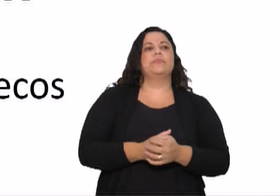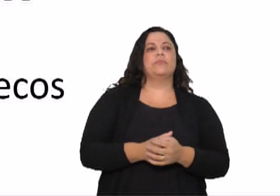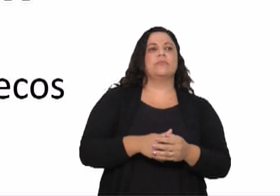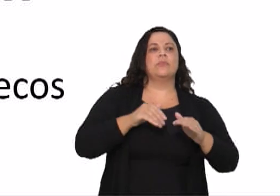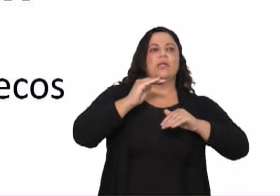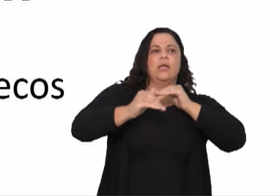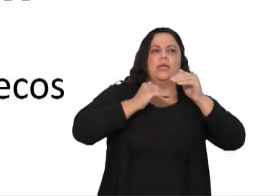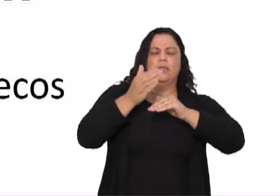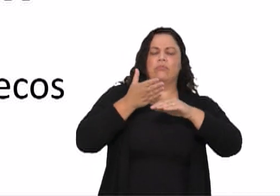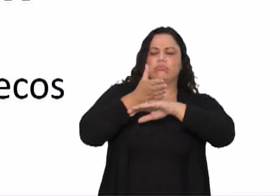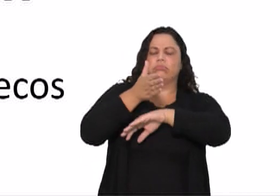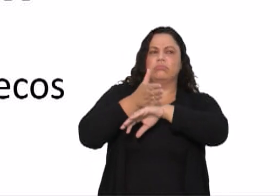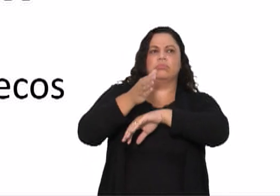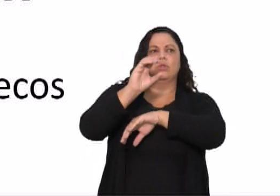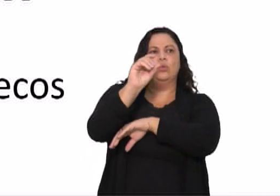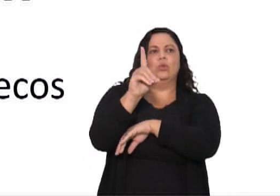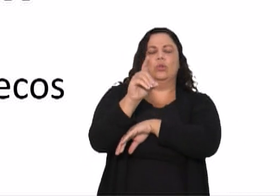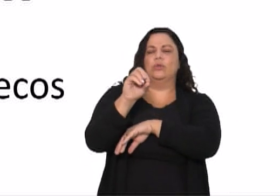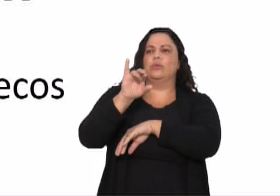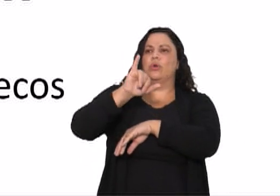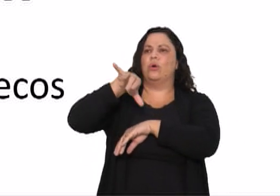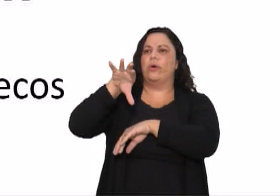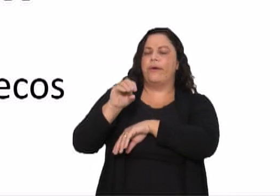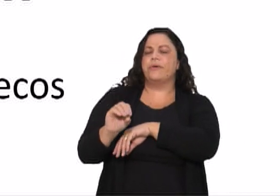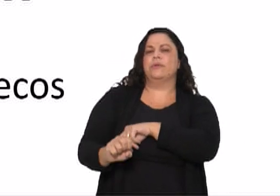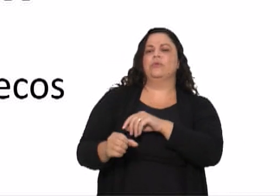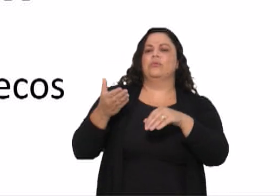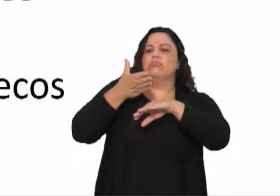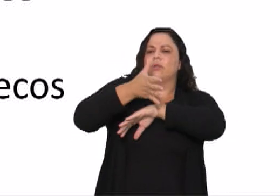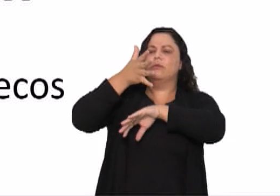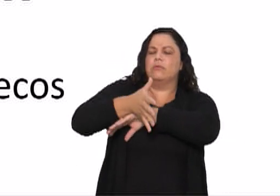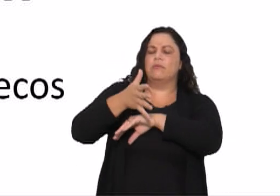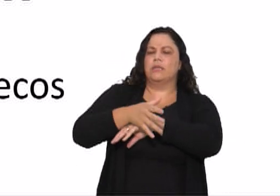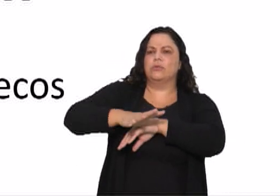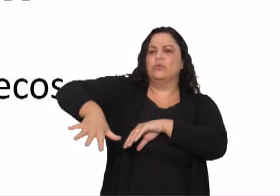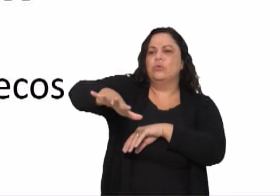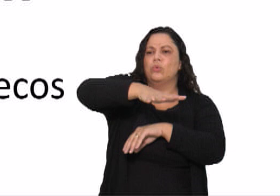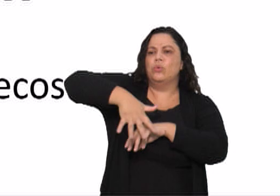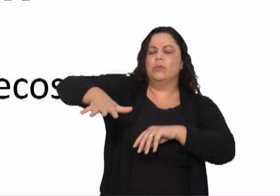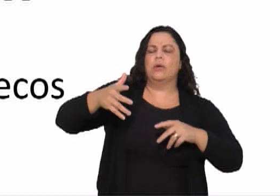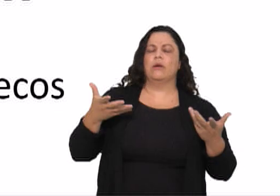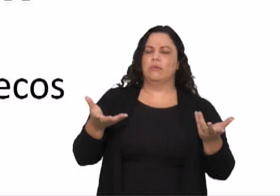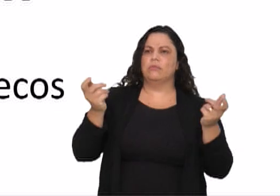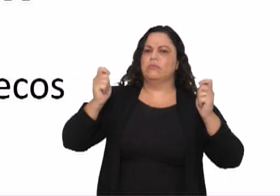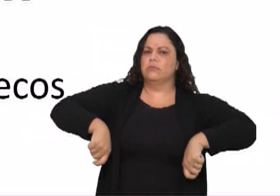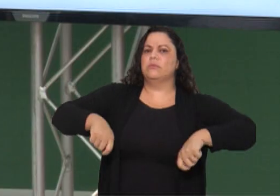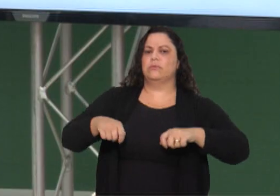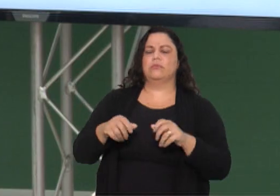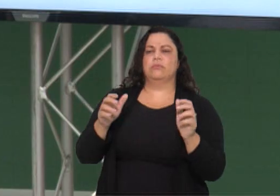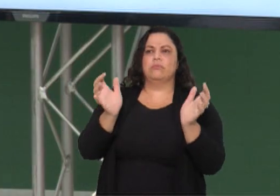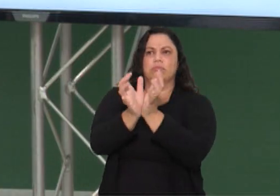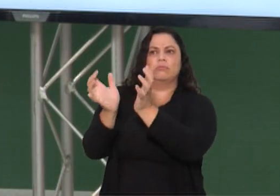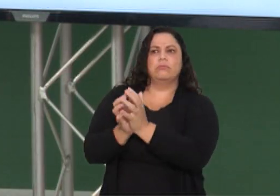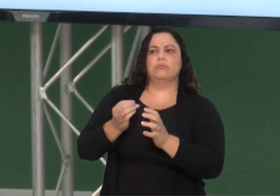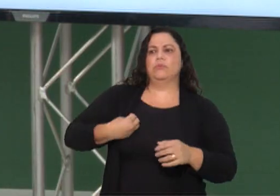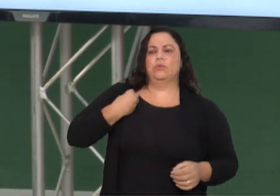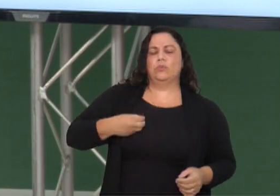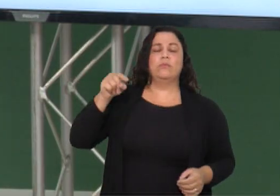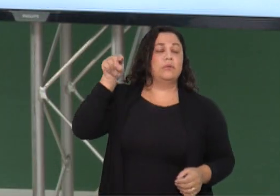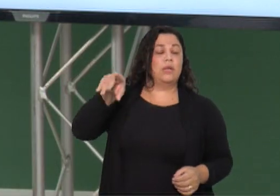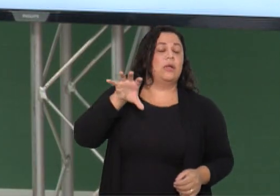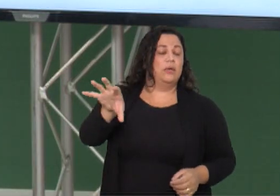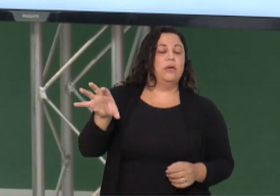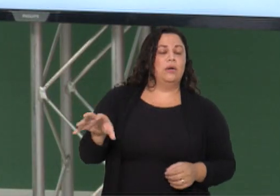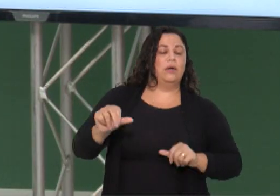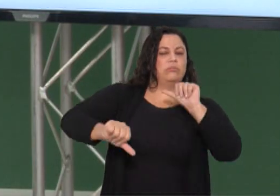dóricos invadiram a região, é um povo indo-europeu, invadindo aquela região, tinha um povo que morava lá, e eles subjugaram, transformaram esse